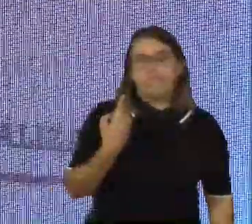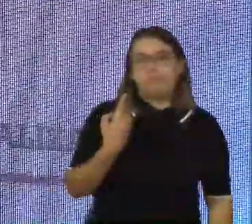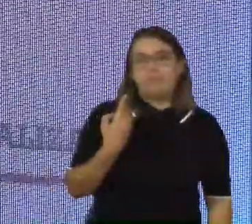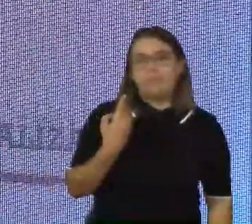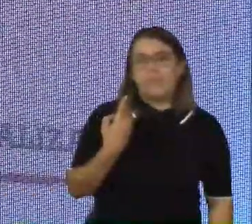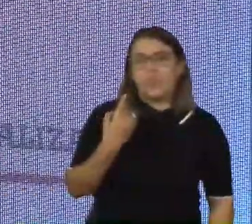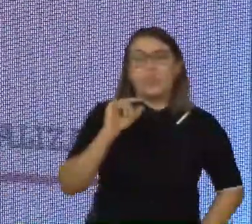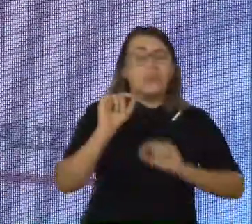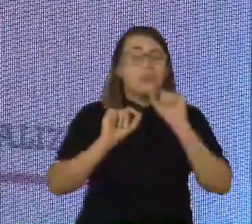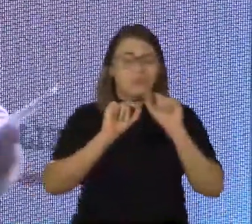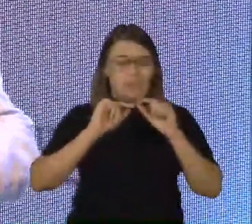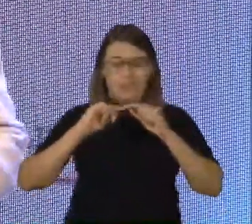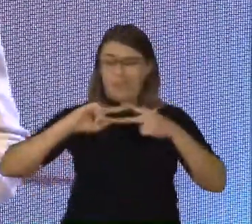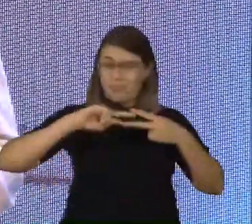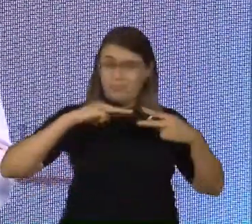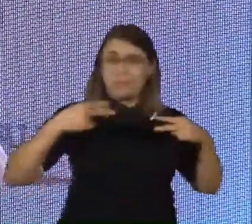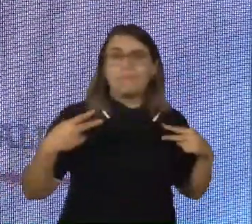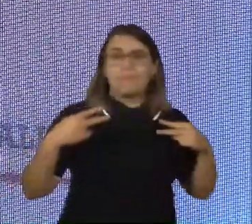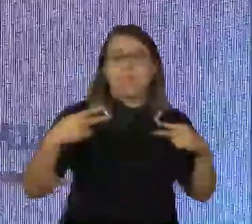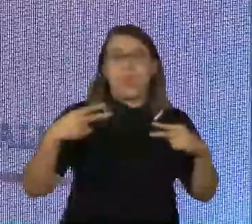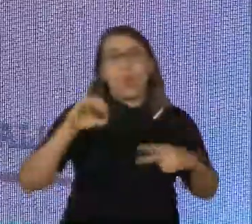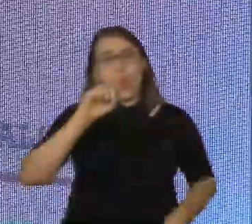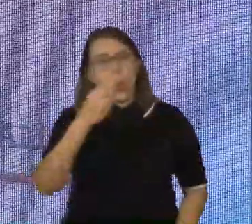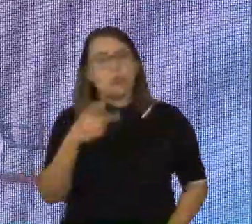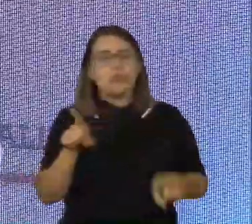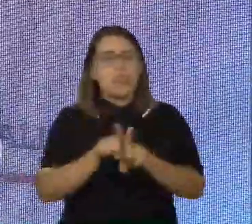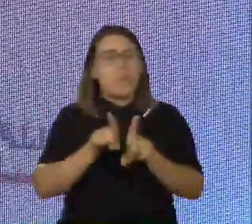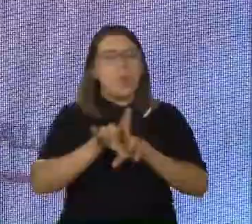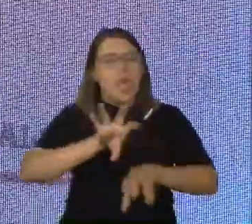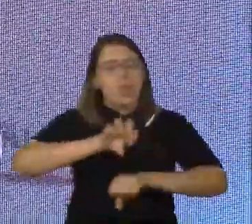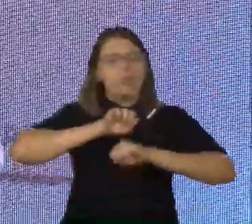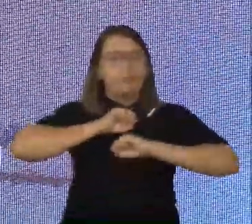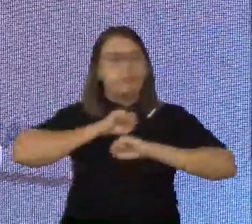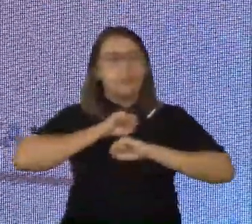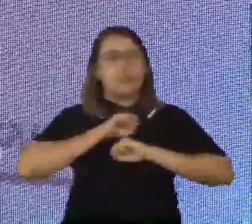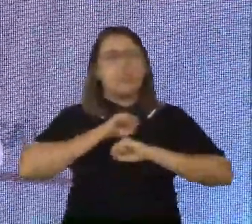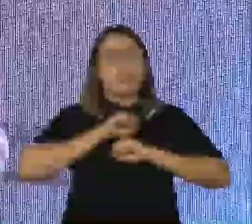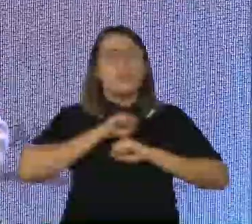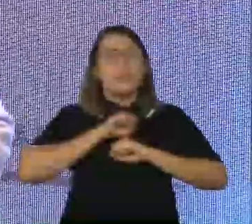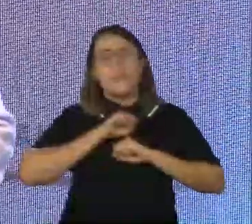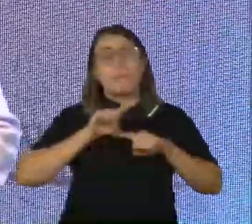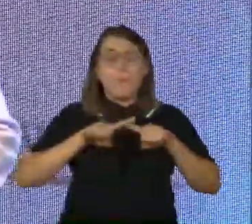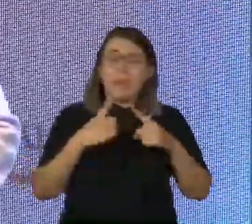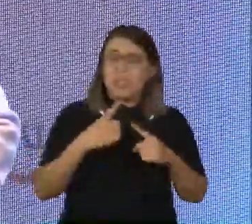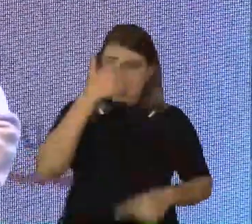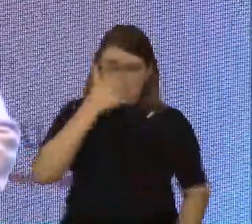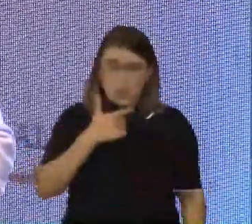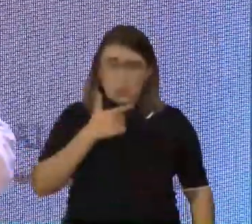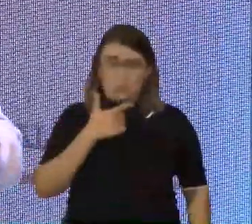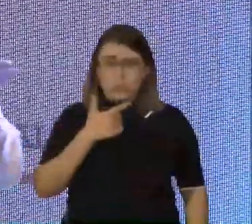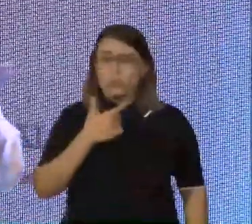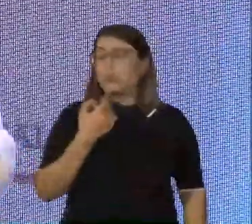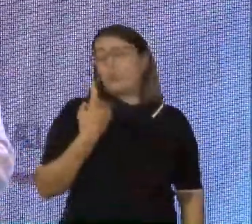A condição genética ou a deficiência adquirida determinam sim algumas características, mas ela não vai definir quem nós somos ou